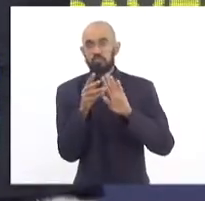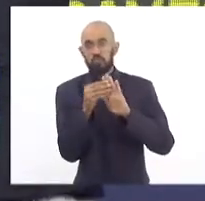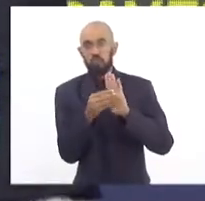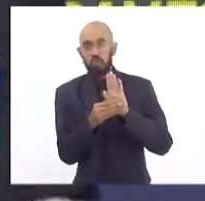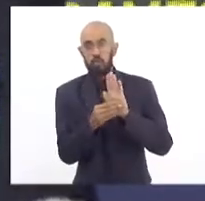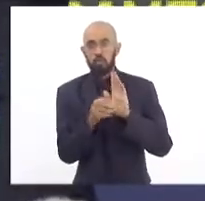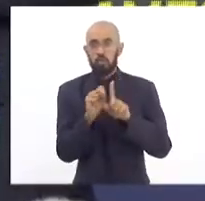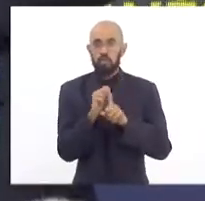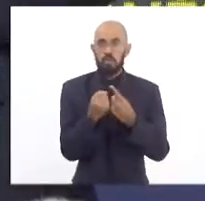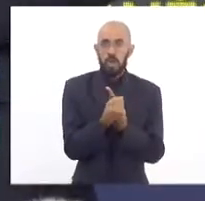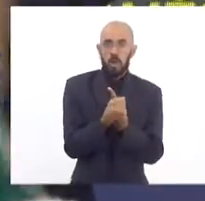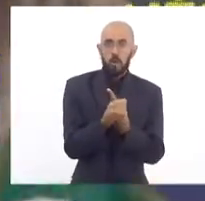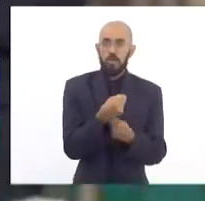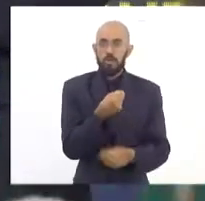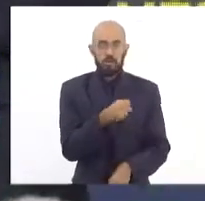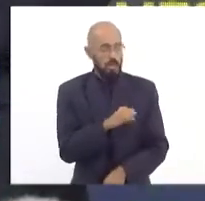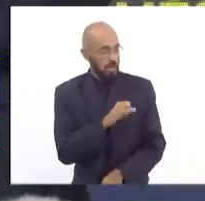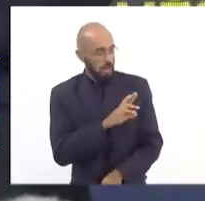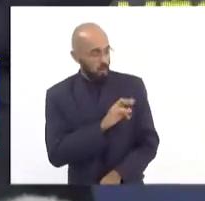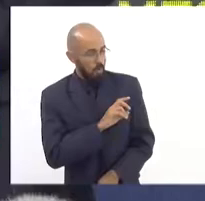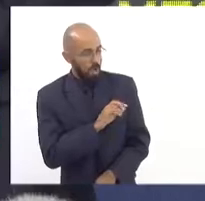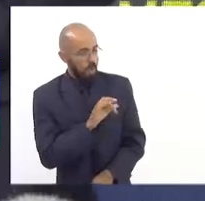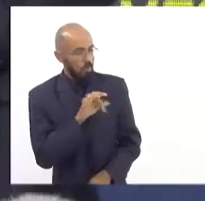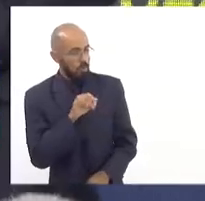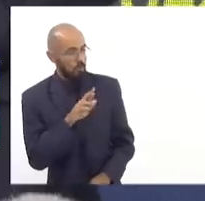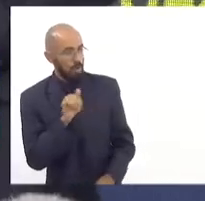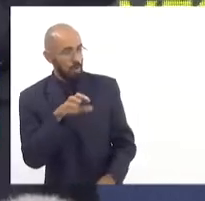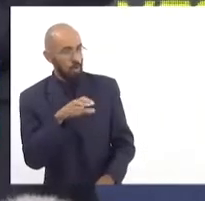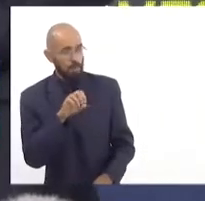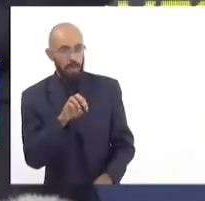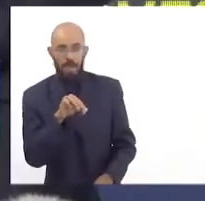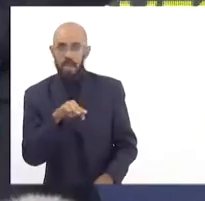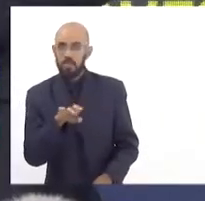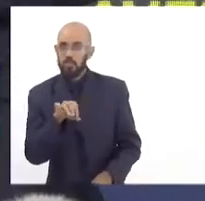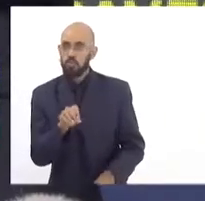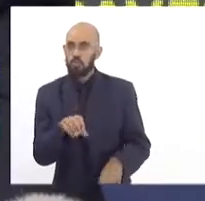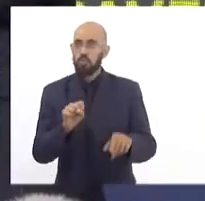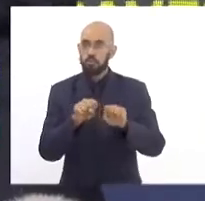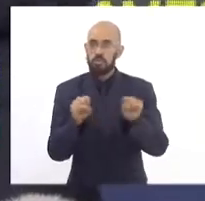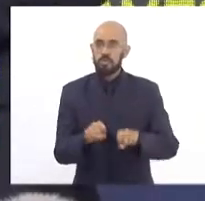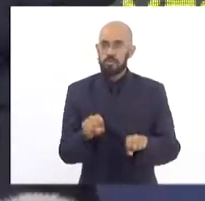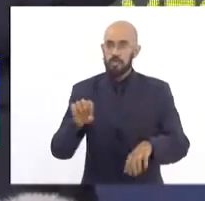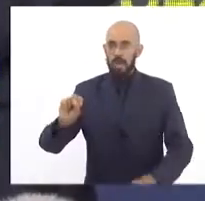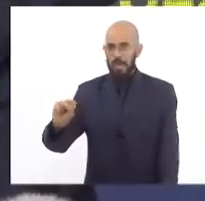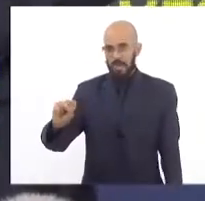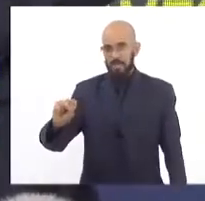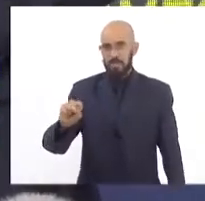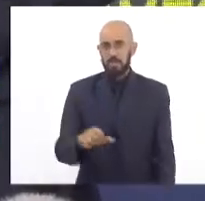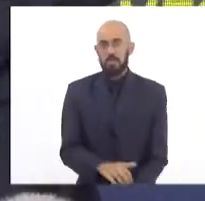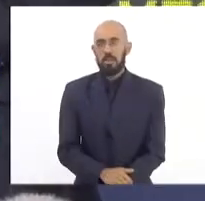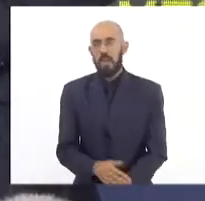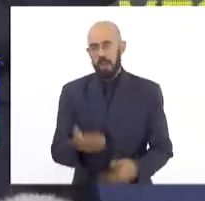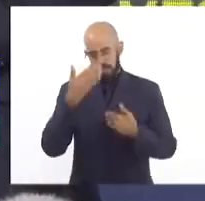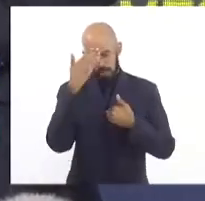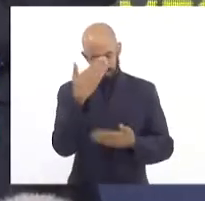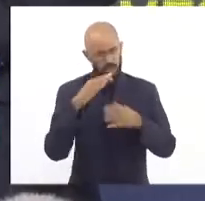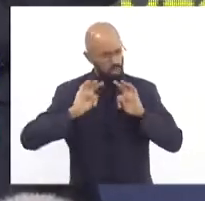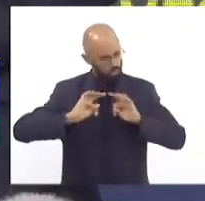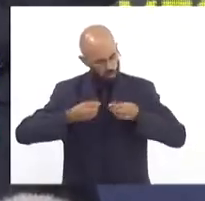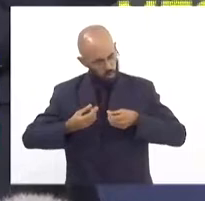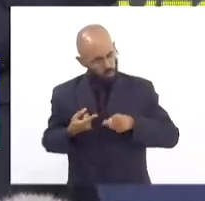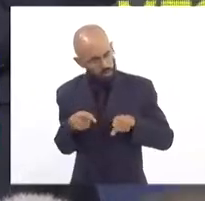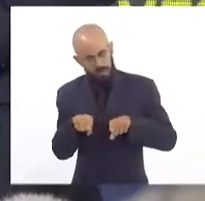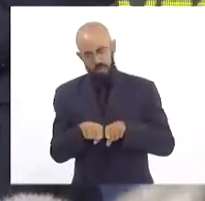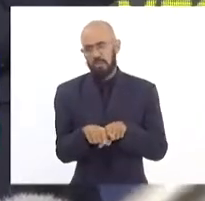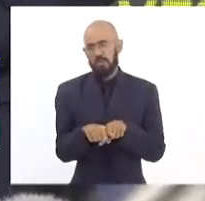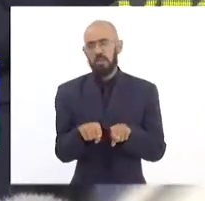não fosse a FEComércio e o Sistema S. Então, a gente só tem a agradecer toda a parceria e dizer que é assim, juntos,